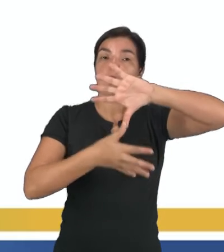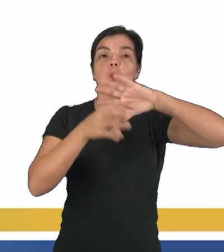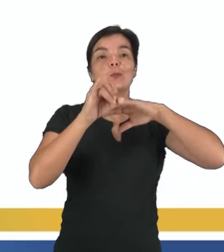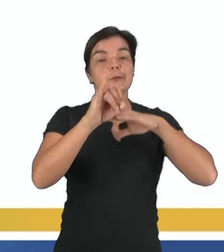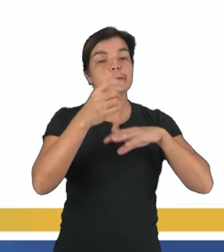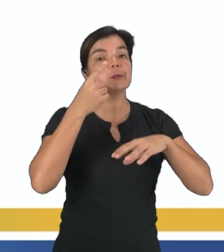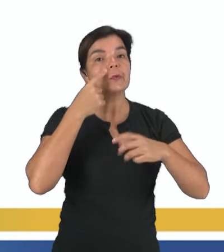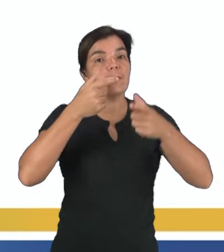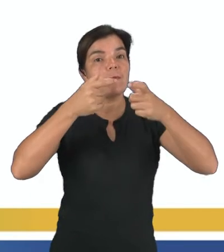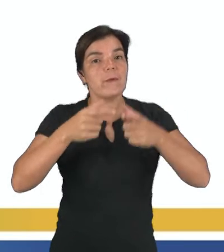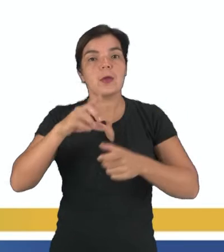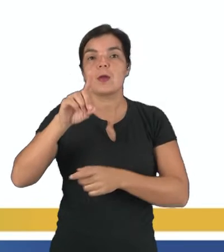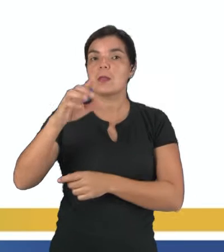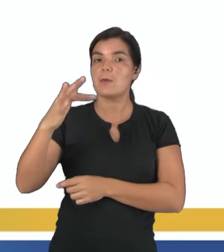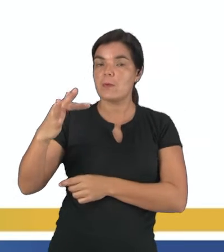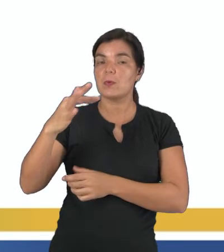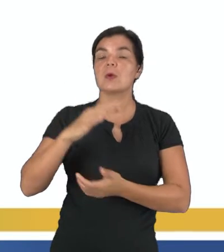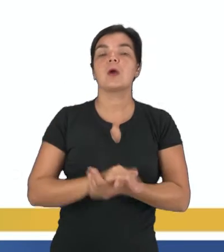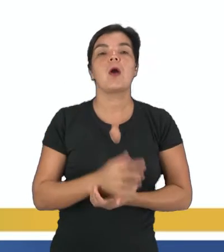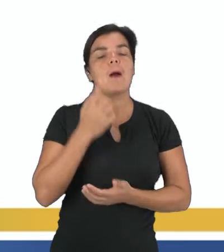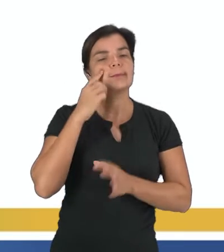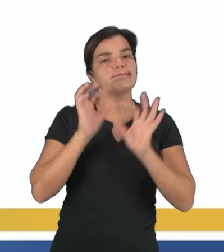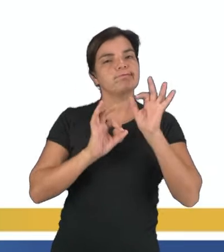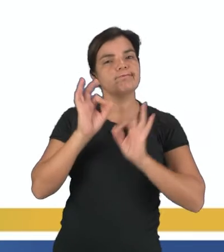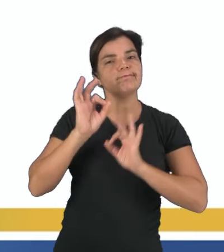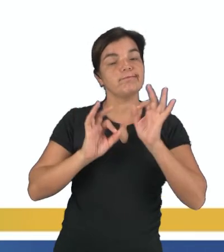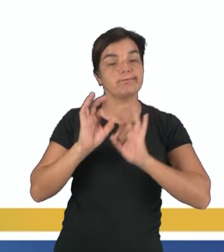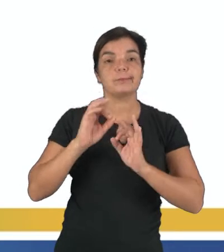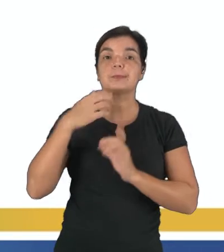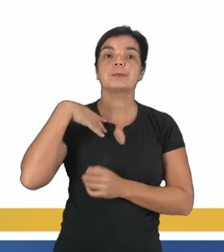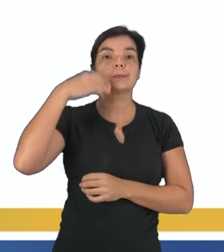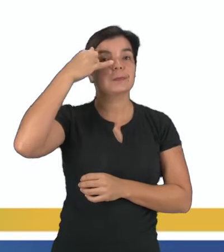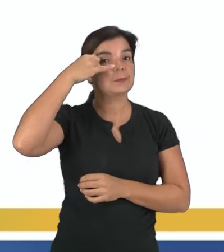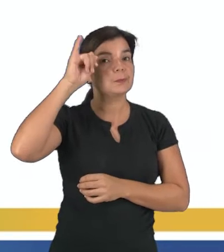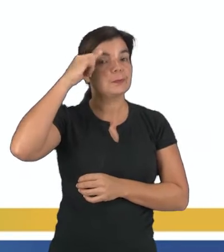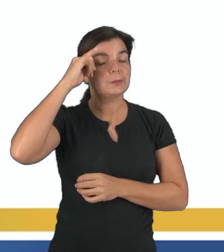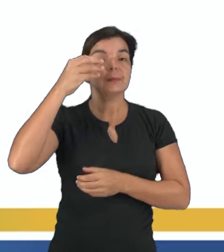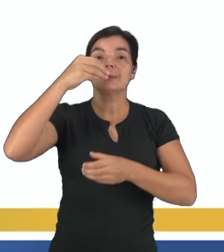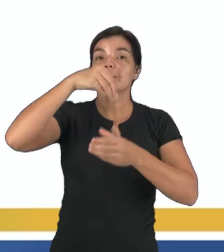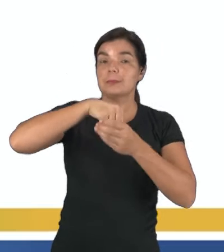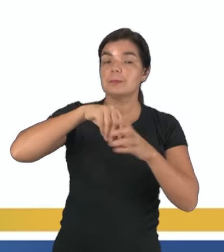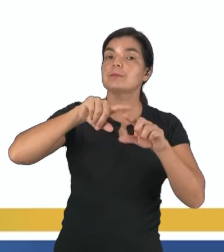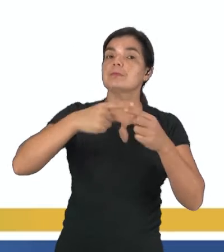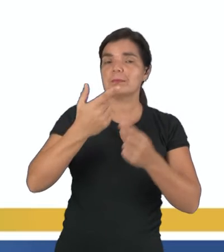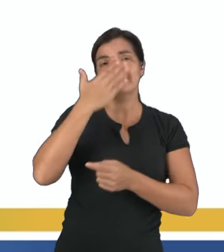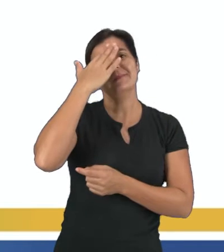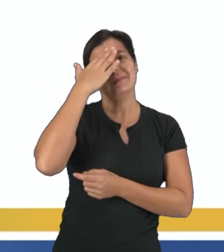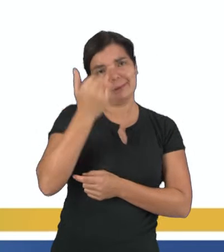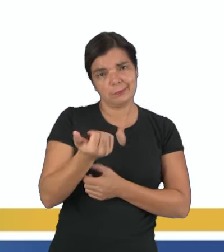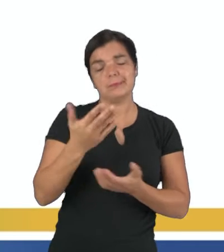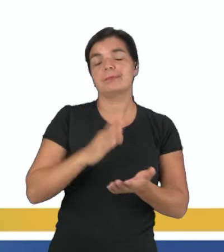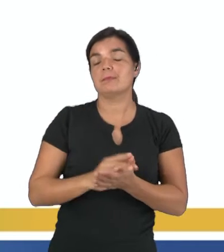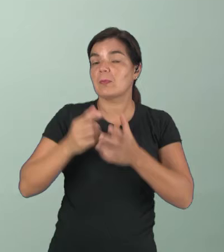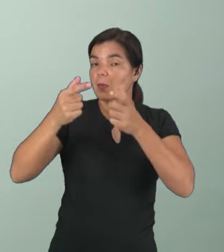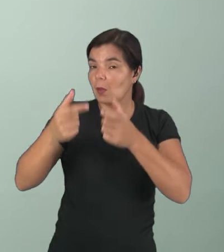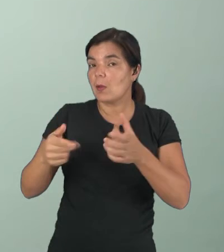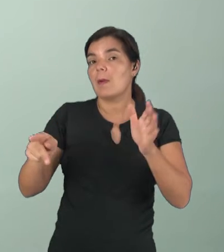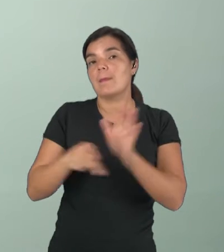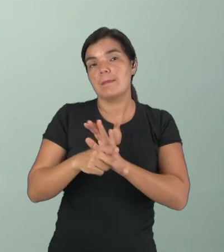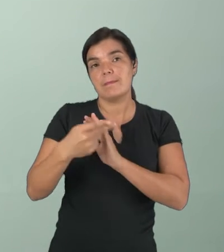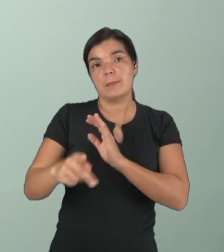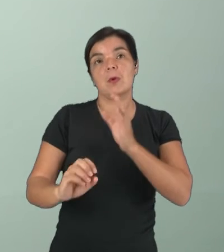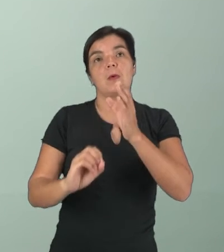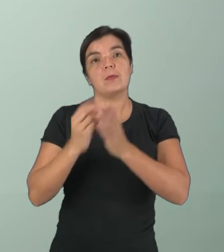não fica. E aí eu construo ali a minha ideia acima disso. Mas nós sabemos que fica lá. Então é um